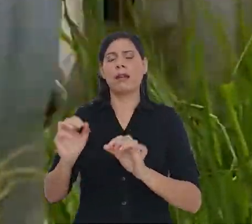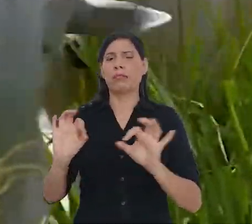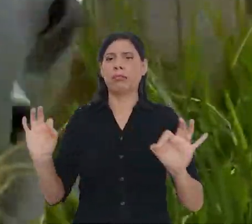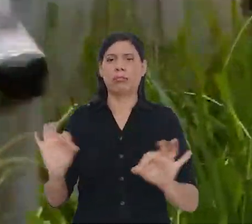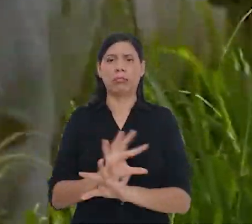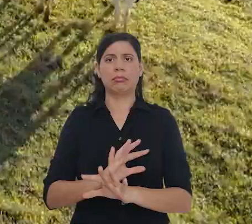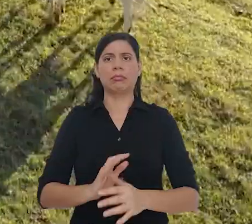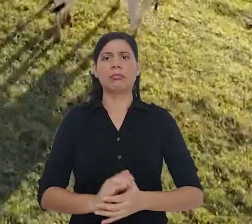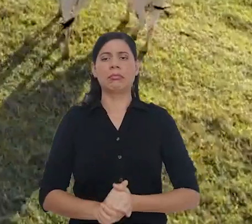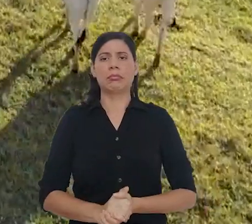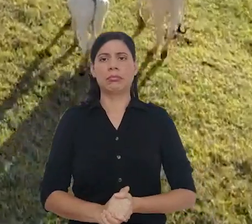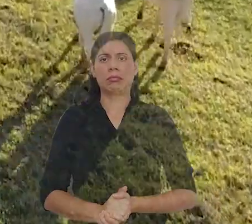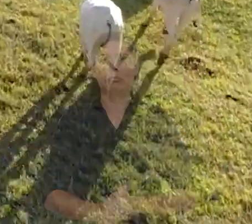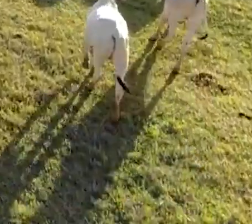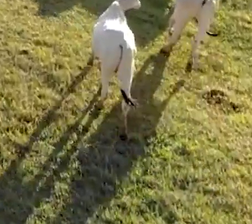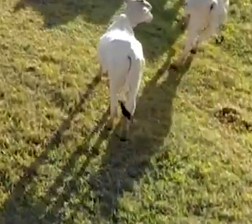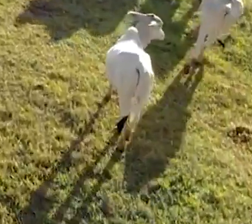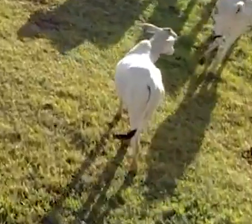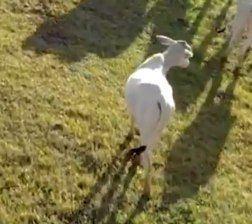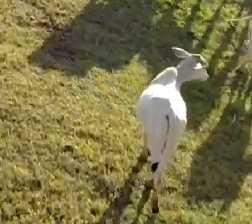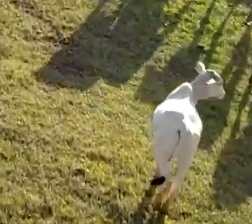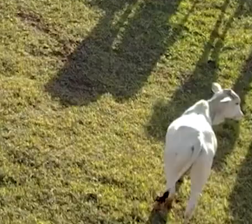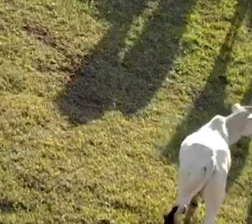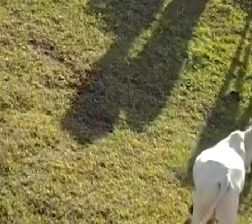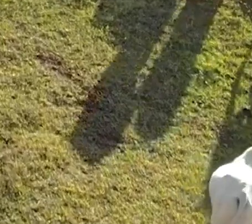para rescisão do negócio.